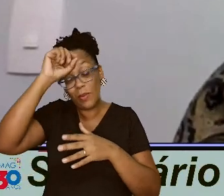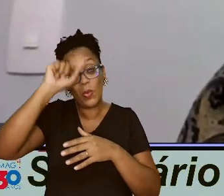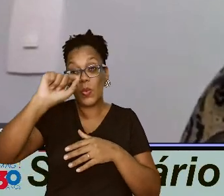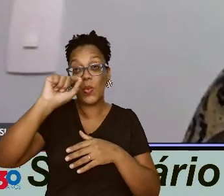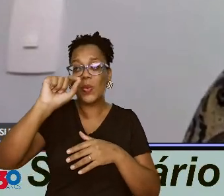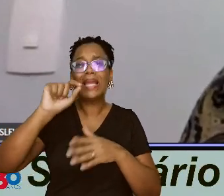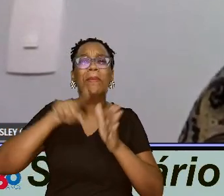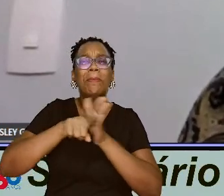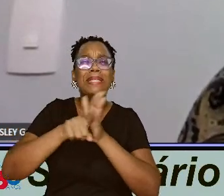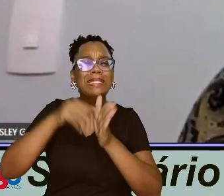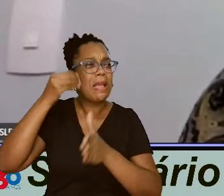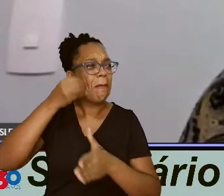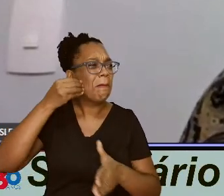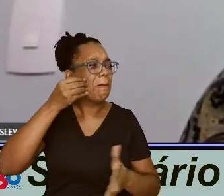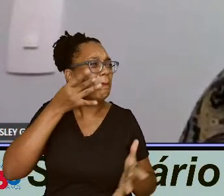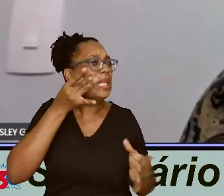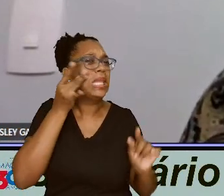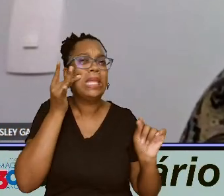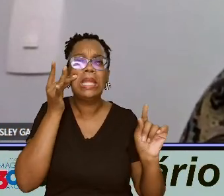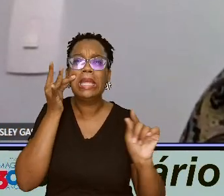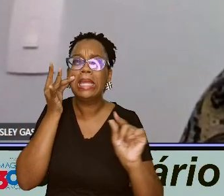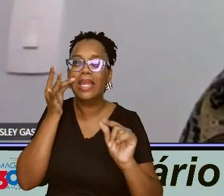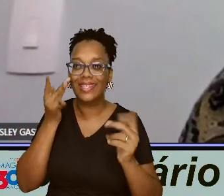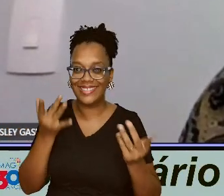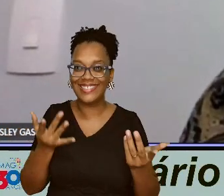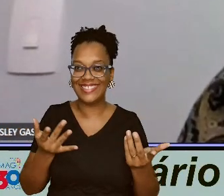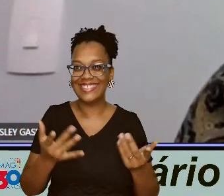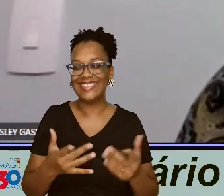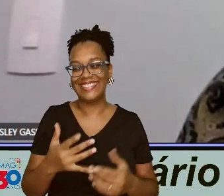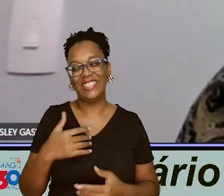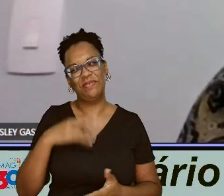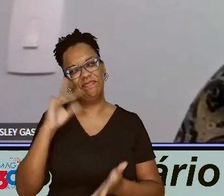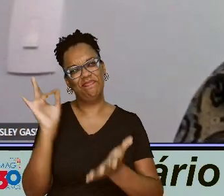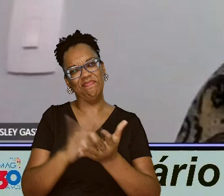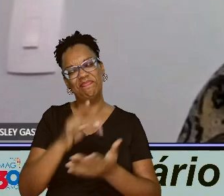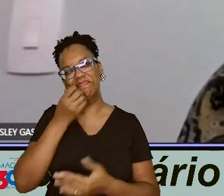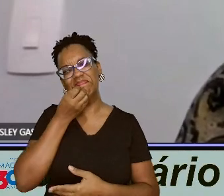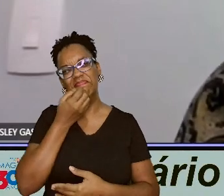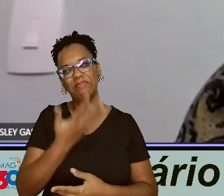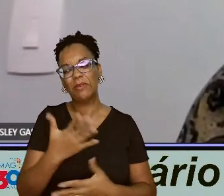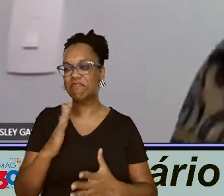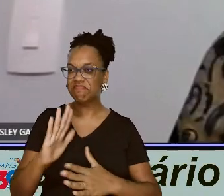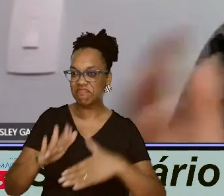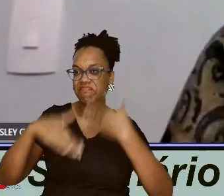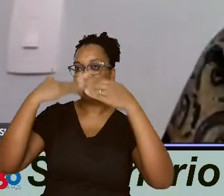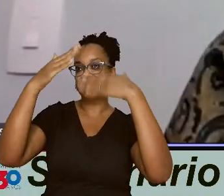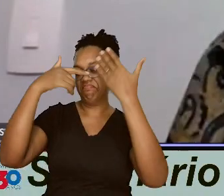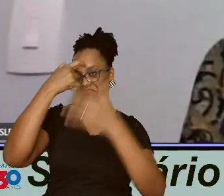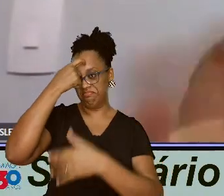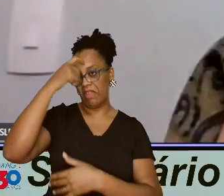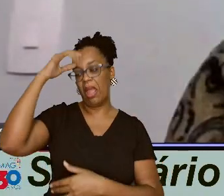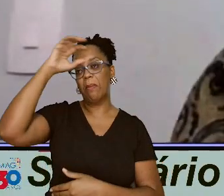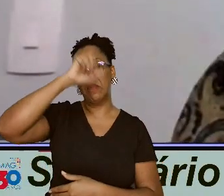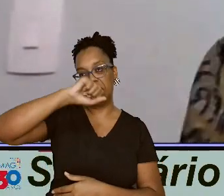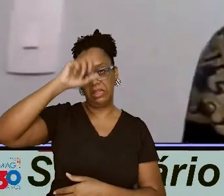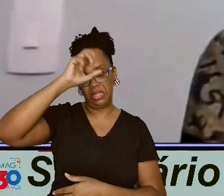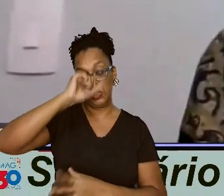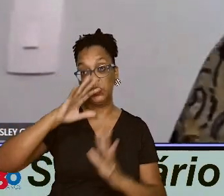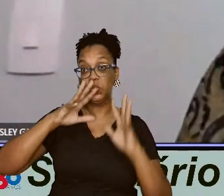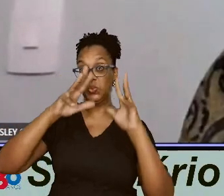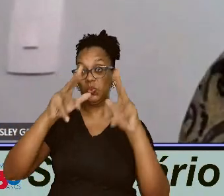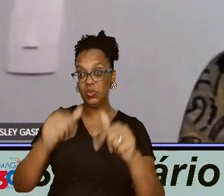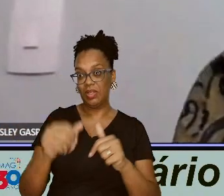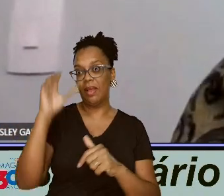o que é pesquisa empírica, né? Então, foi realmente muito bom, crescemos bastante, aprendemos tudo isso que